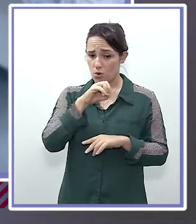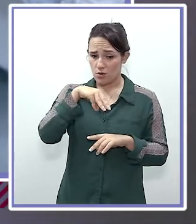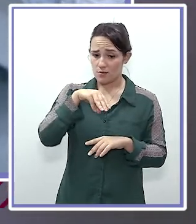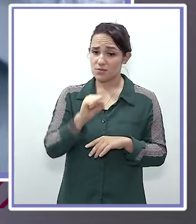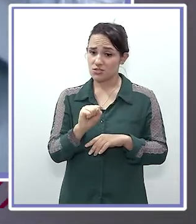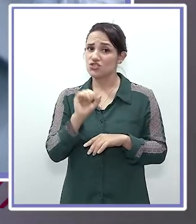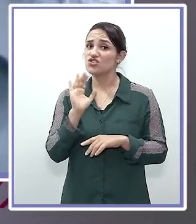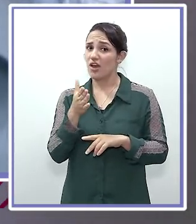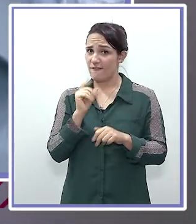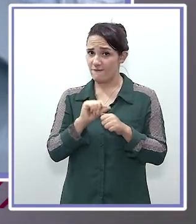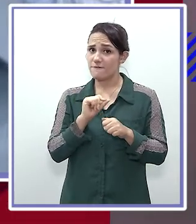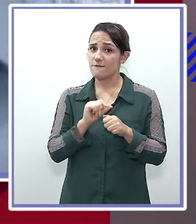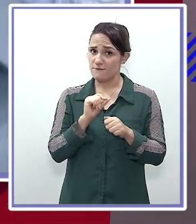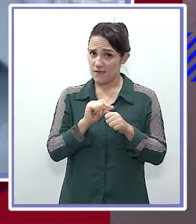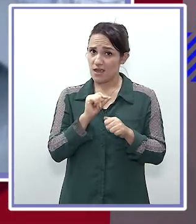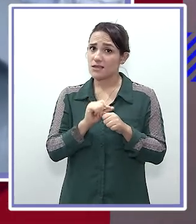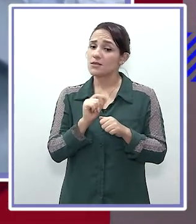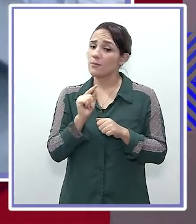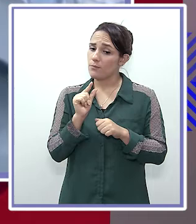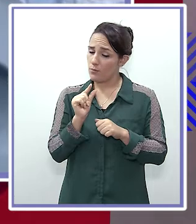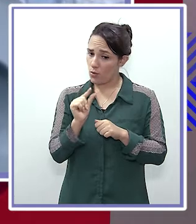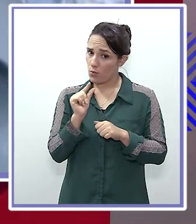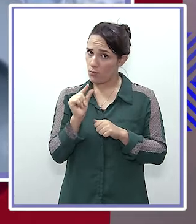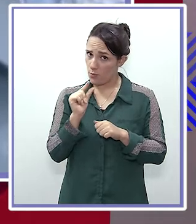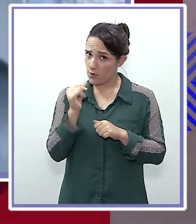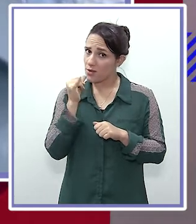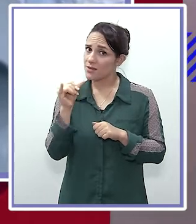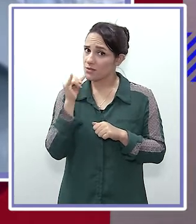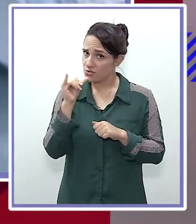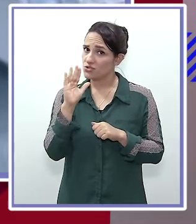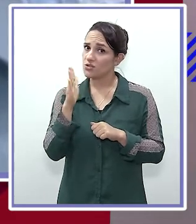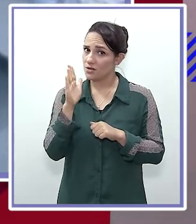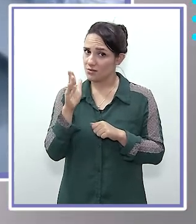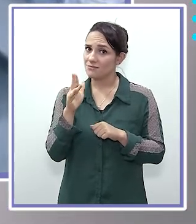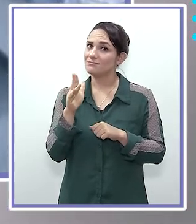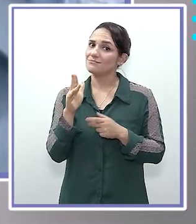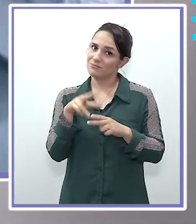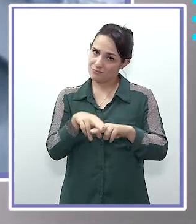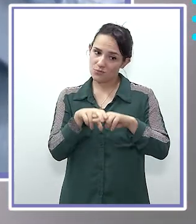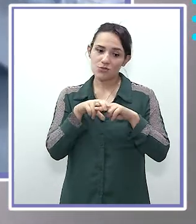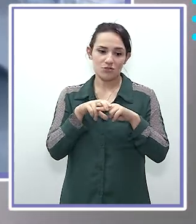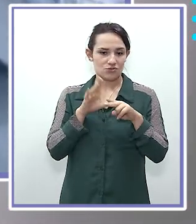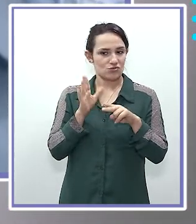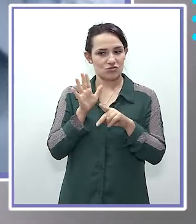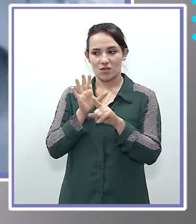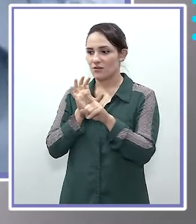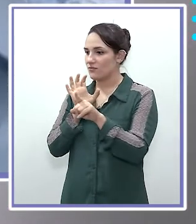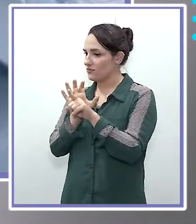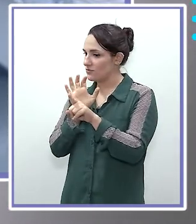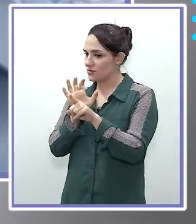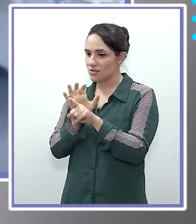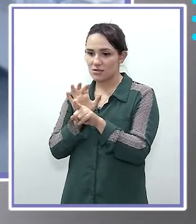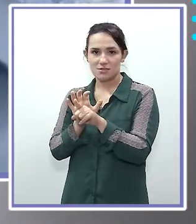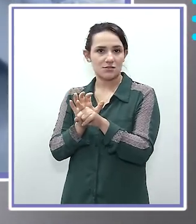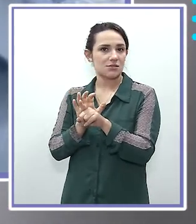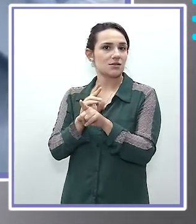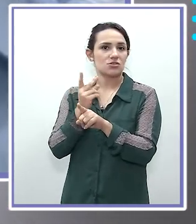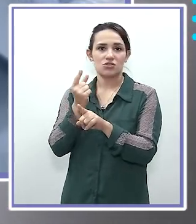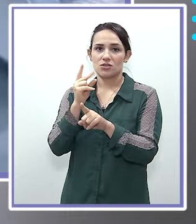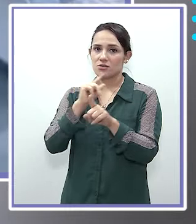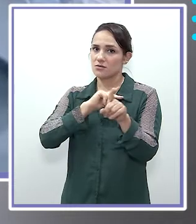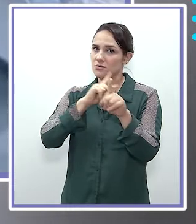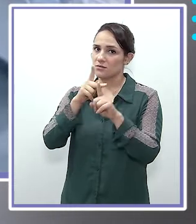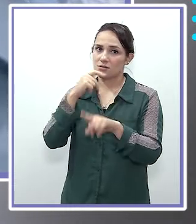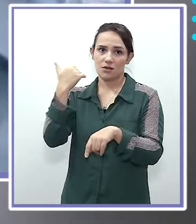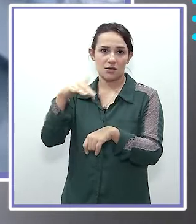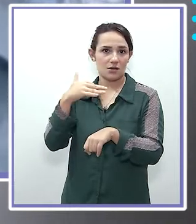nas usinas e gerando menos do que elas gerariam. Isso já implica na geração termoelétrica, já implica no custo da